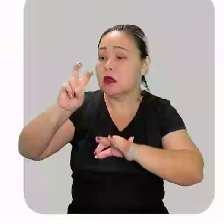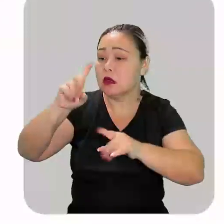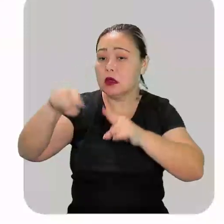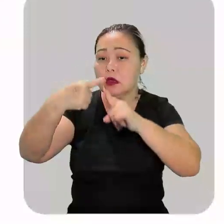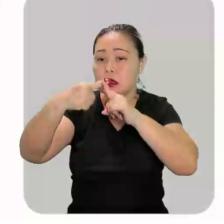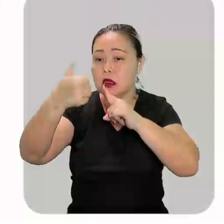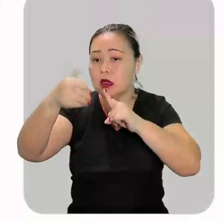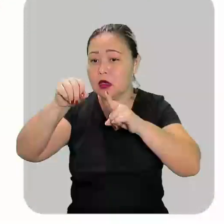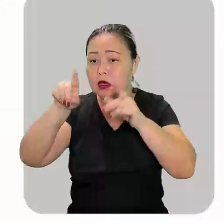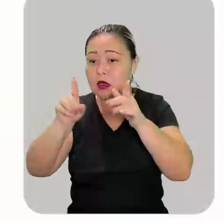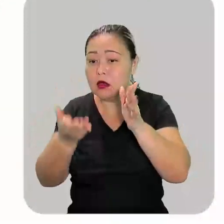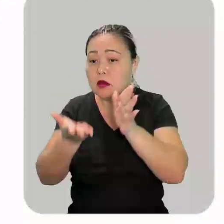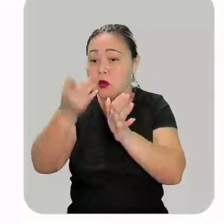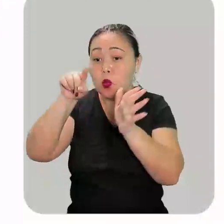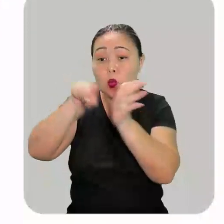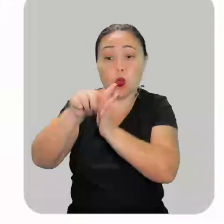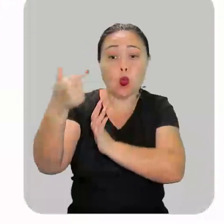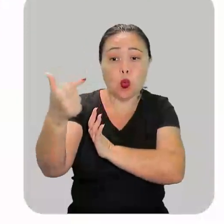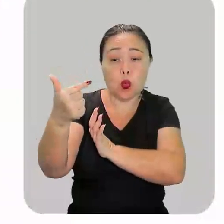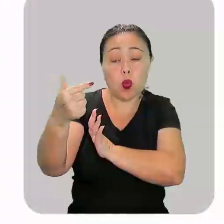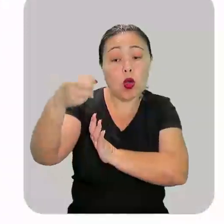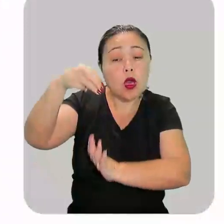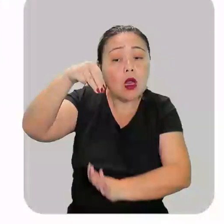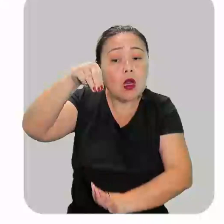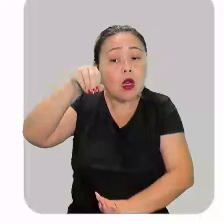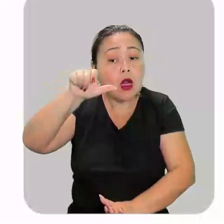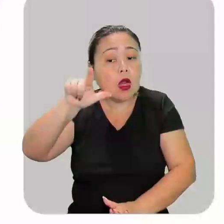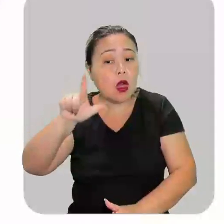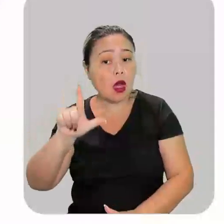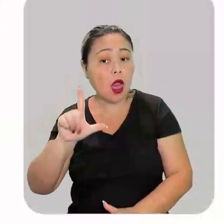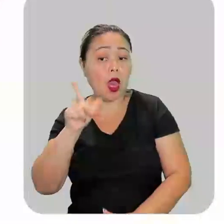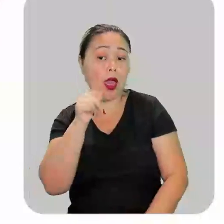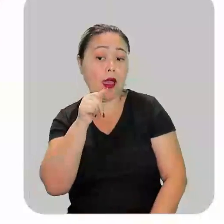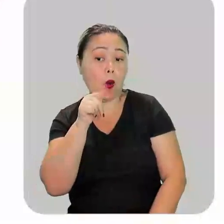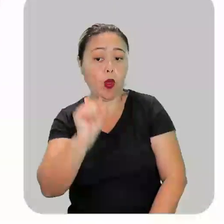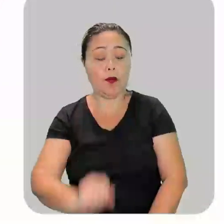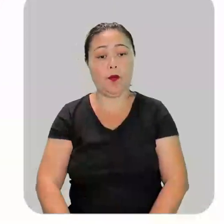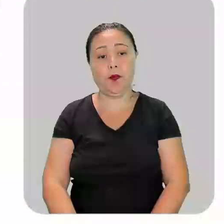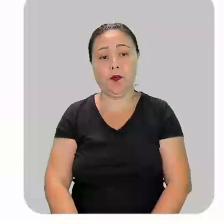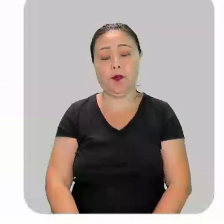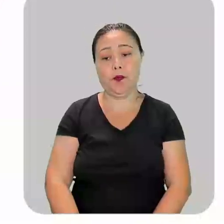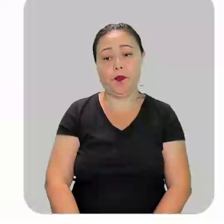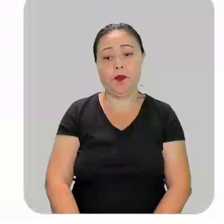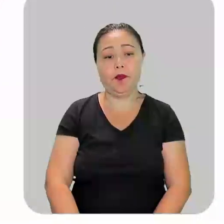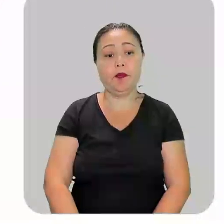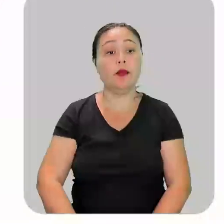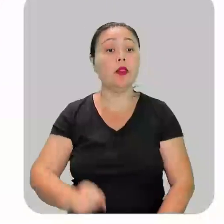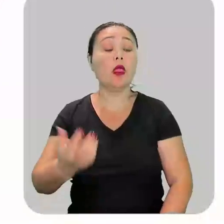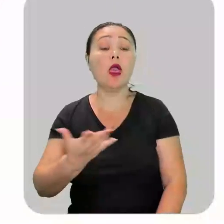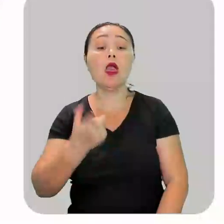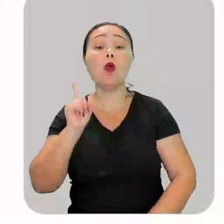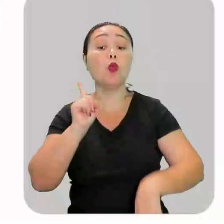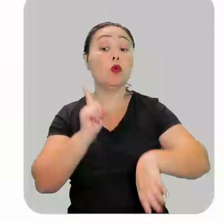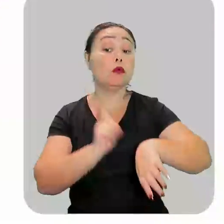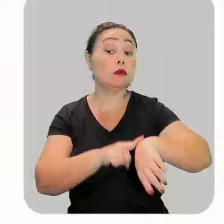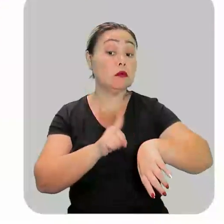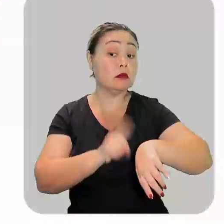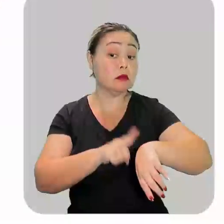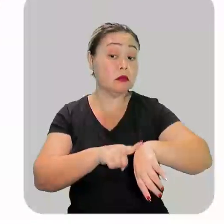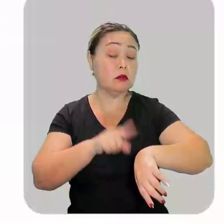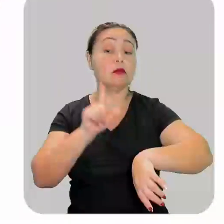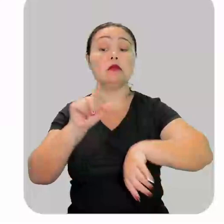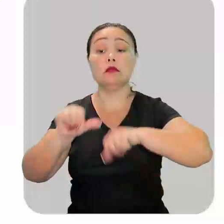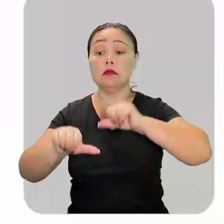5 vezes 10 elevado a menos 2 milímetros de água. Quanto tempo,